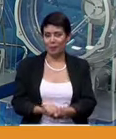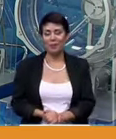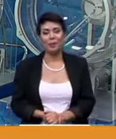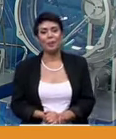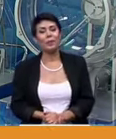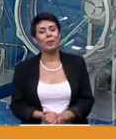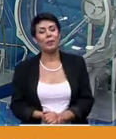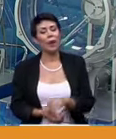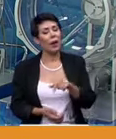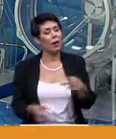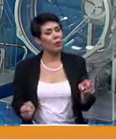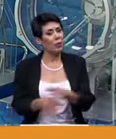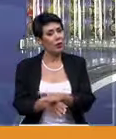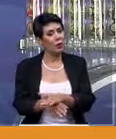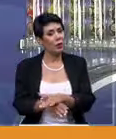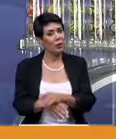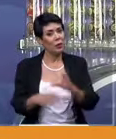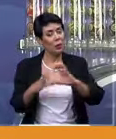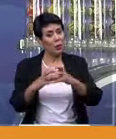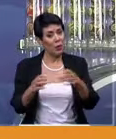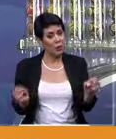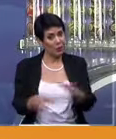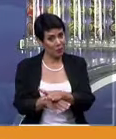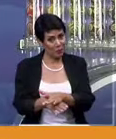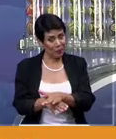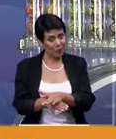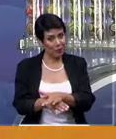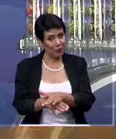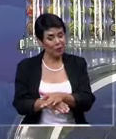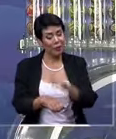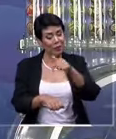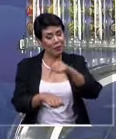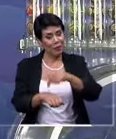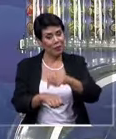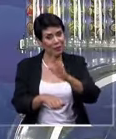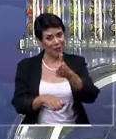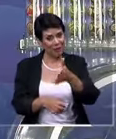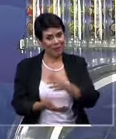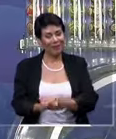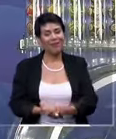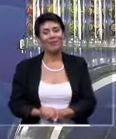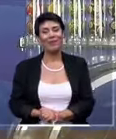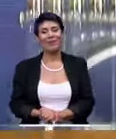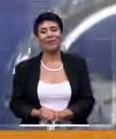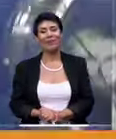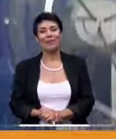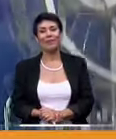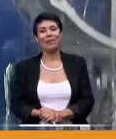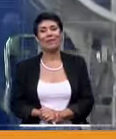R$1.054.872,92. Aqui tudo pronto, bolas posicionadas, a hora é agora. Valendo!